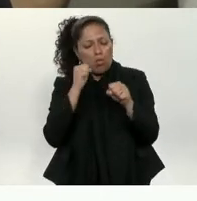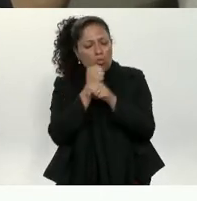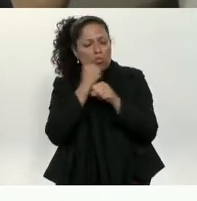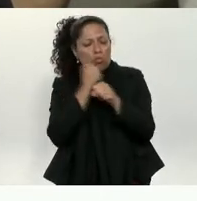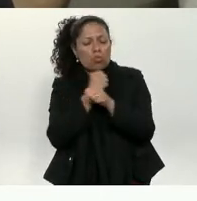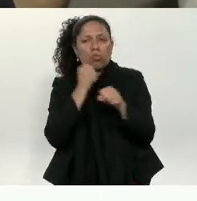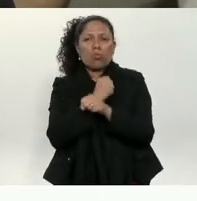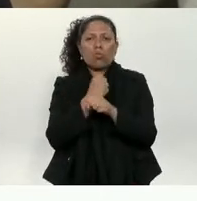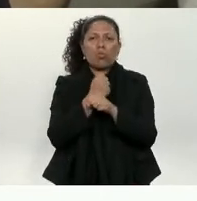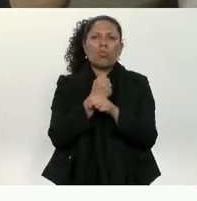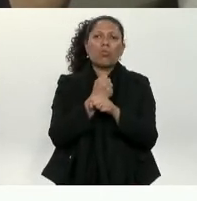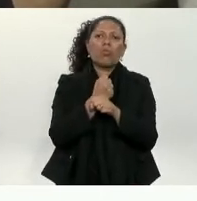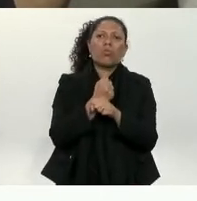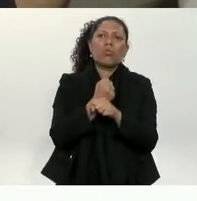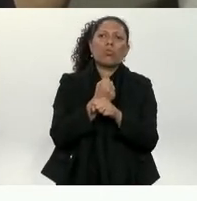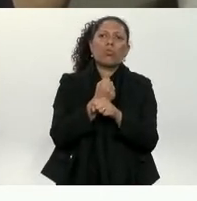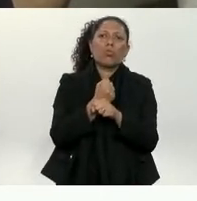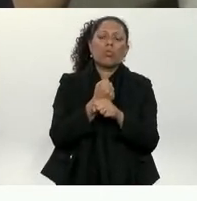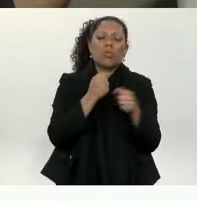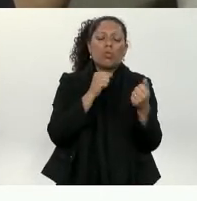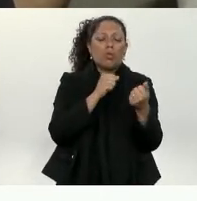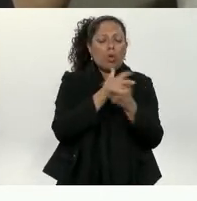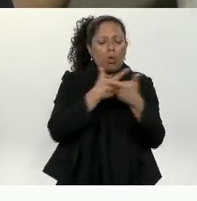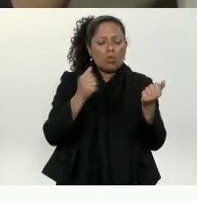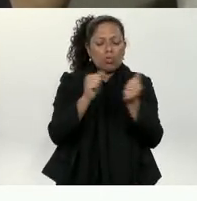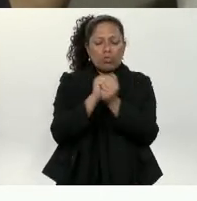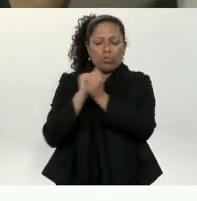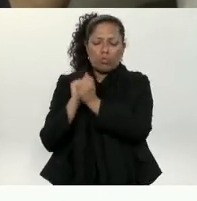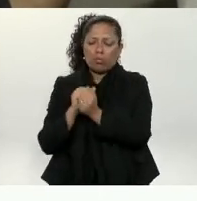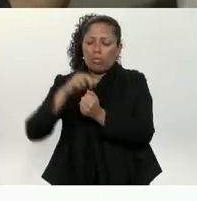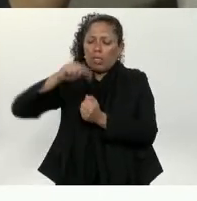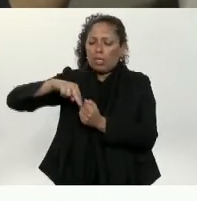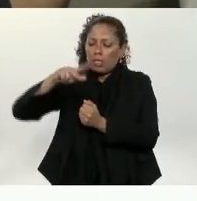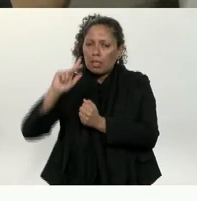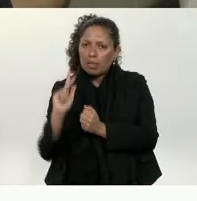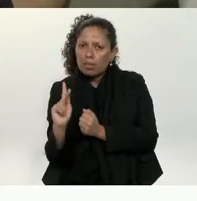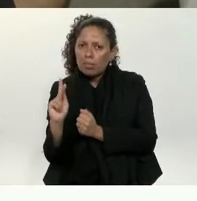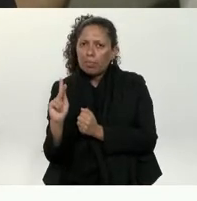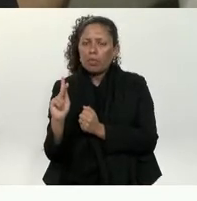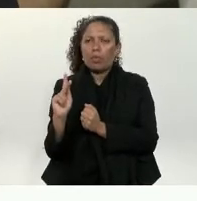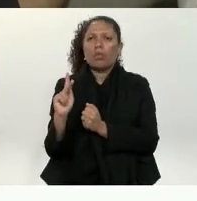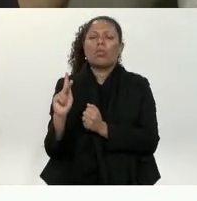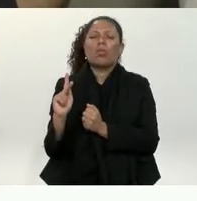em vias de regulação pela própria ANP, no sentido de que